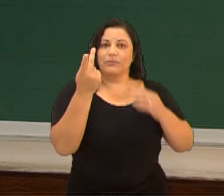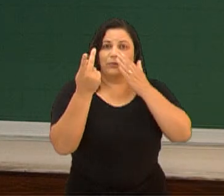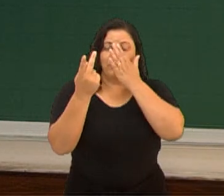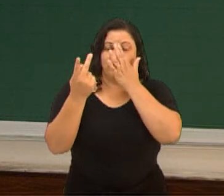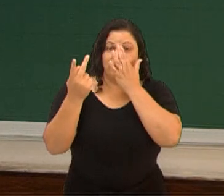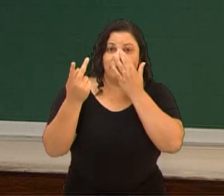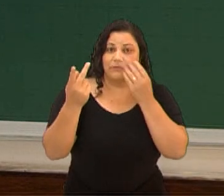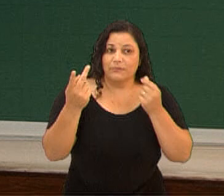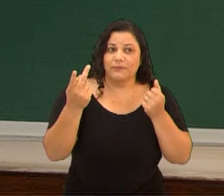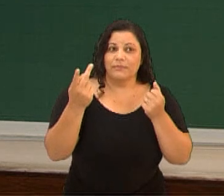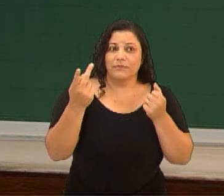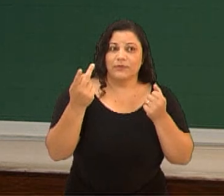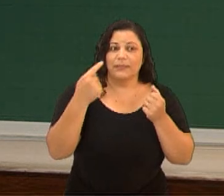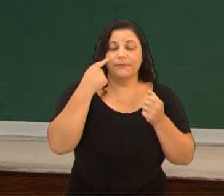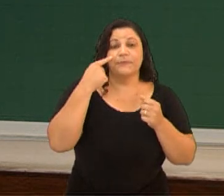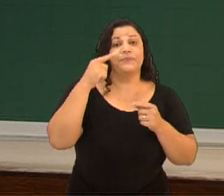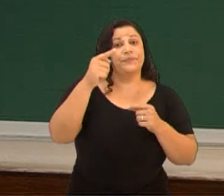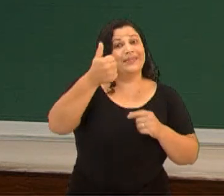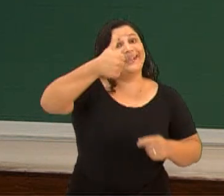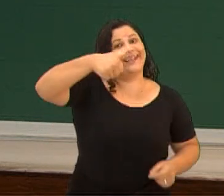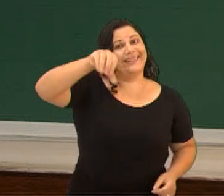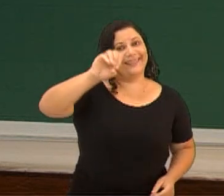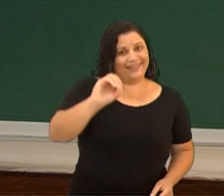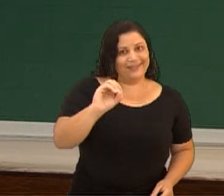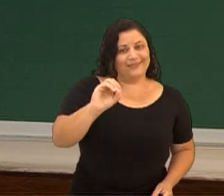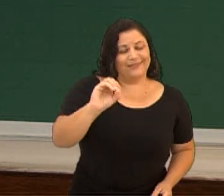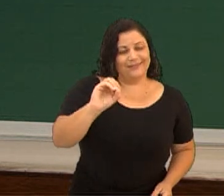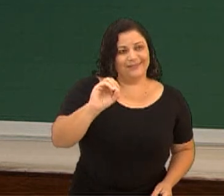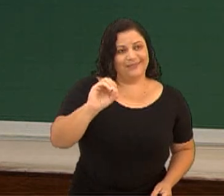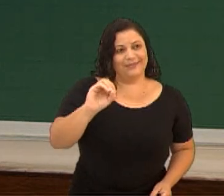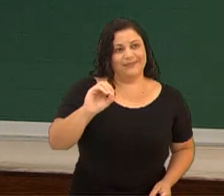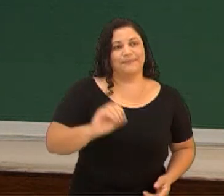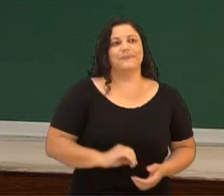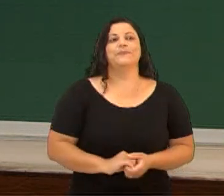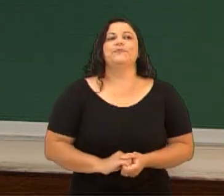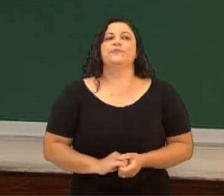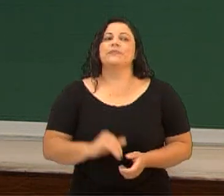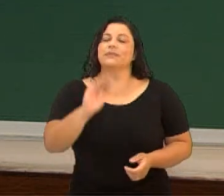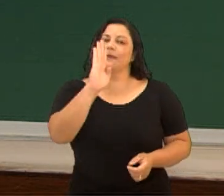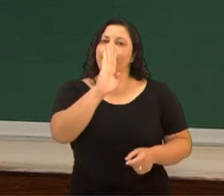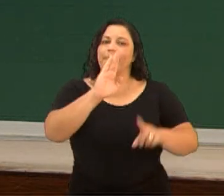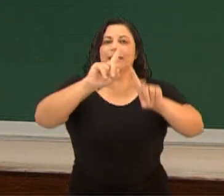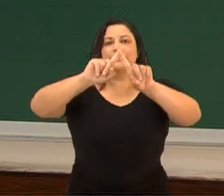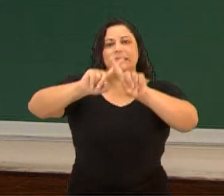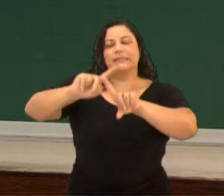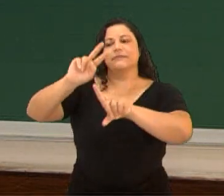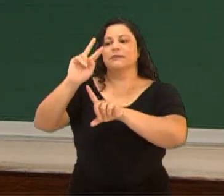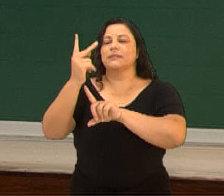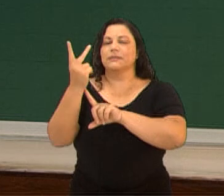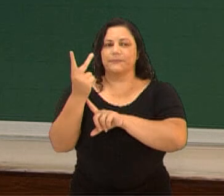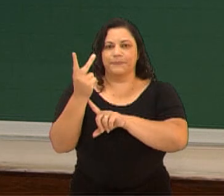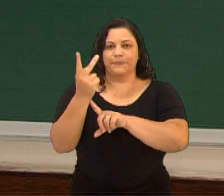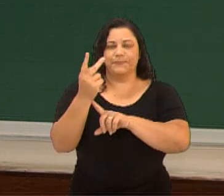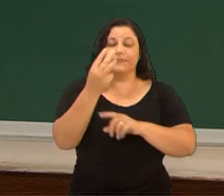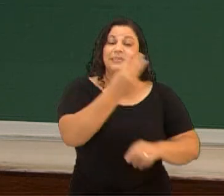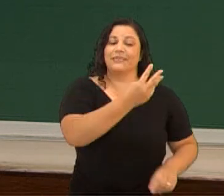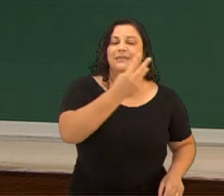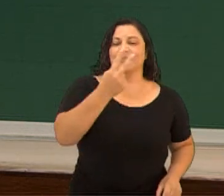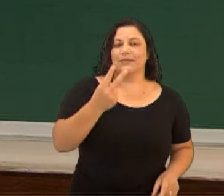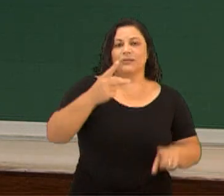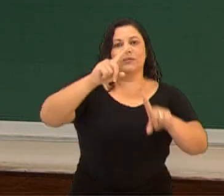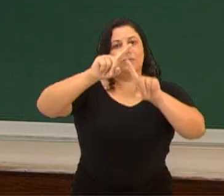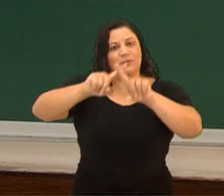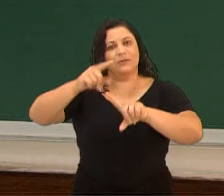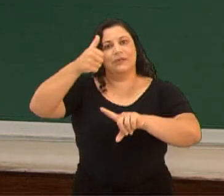bem clara aqui para vocês, ó, é 10. Então, a base vezes a altura, 32 vezes 10.